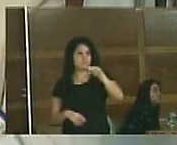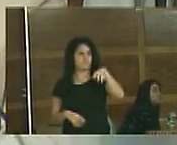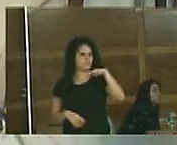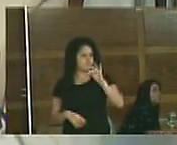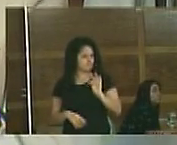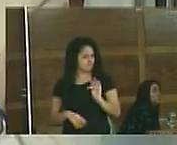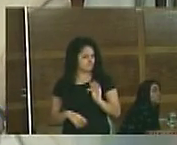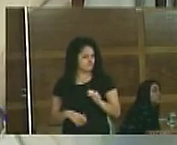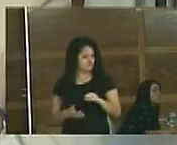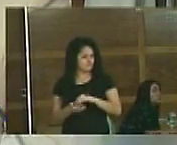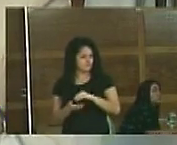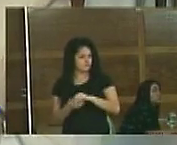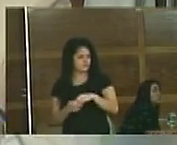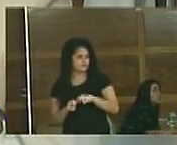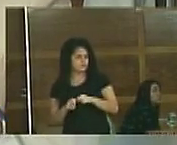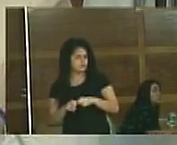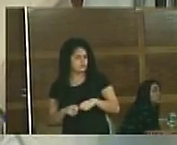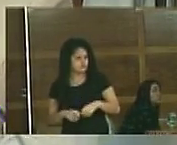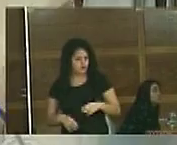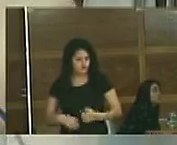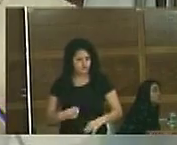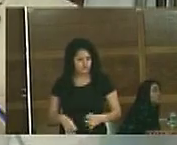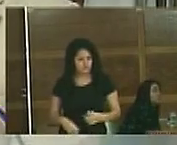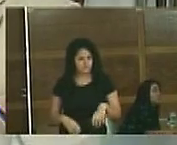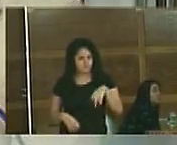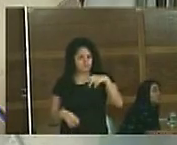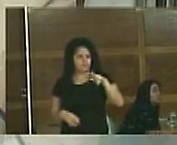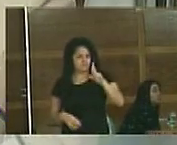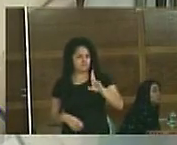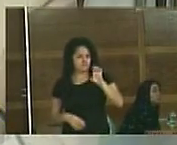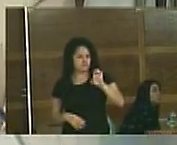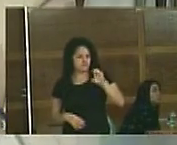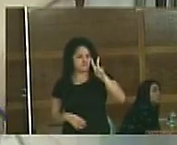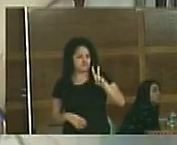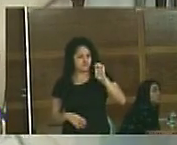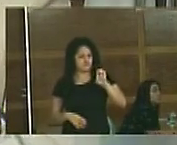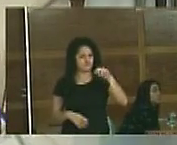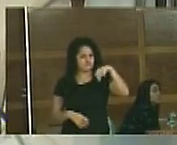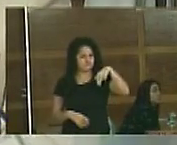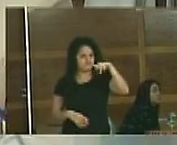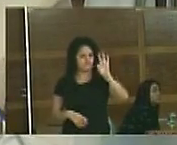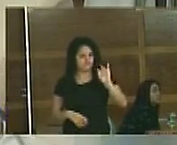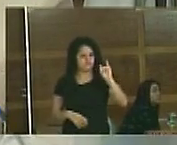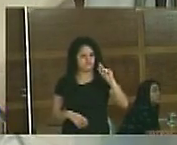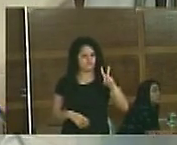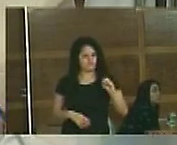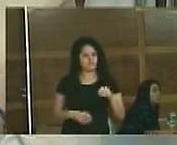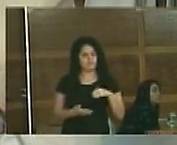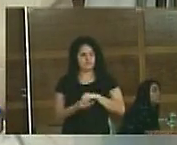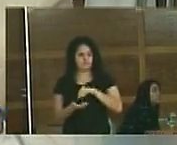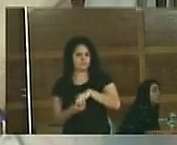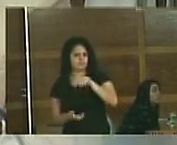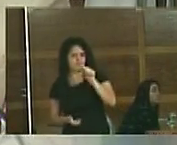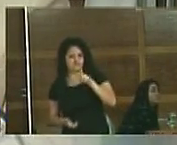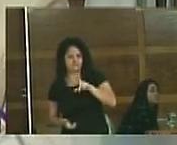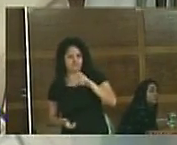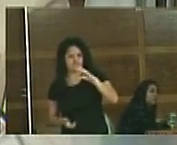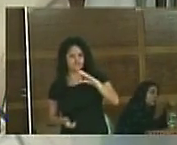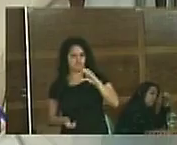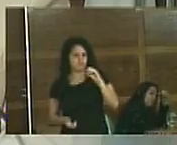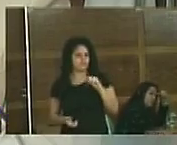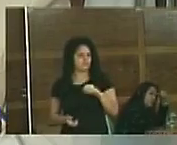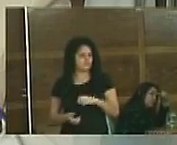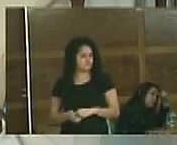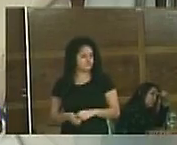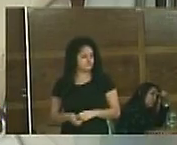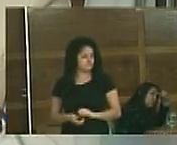preventivo. Está faltando material, está faltando álcool. Gente, pelo amor de Deus, é 1.150.000 de orçamento fora o que vem do governo